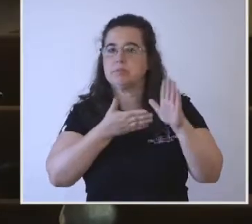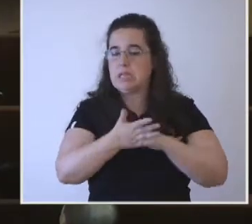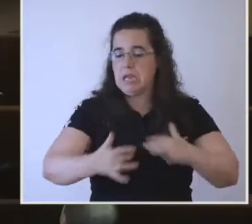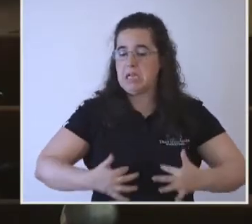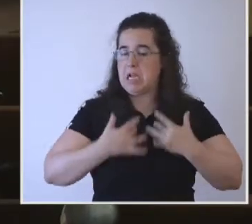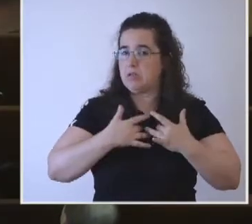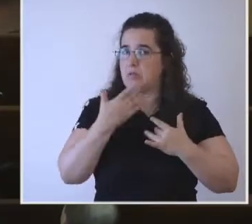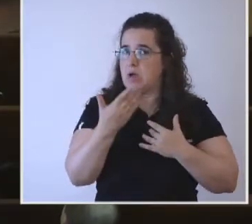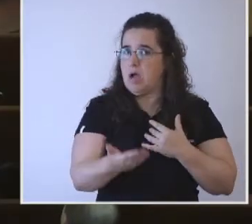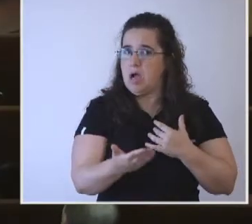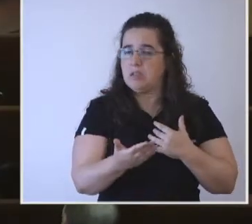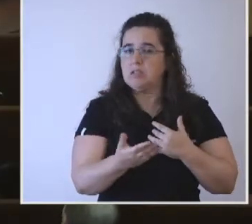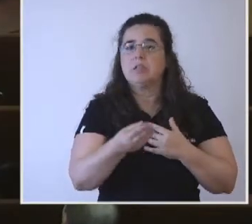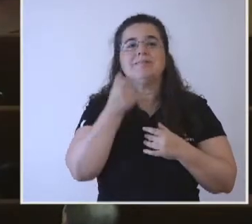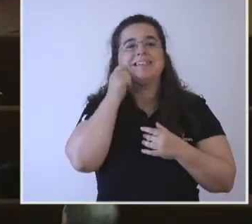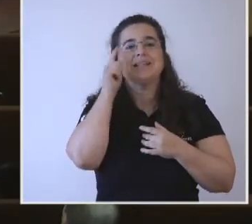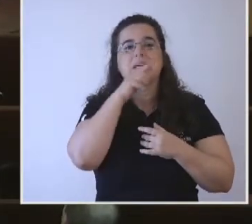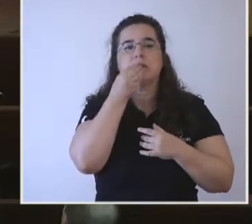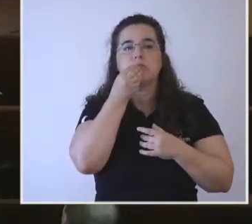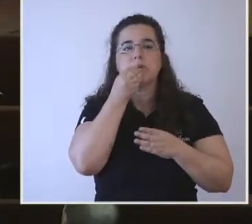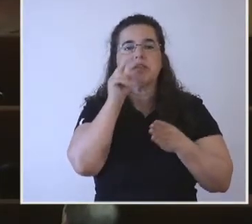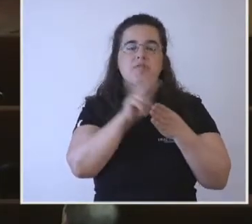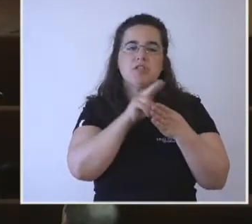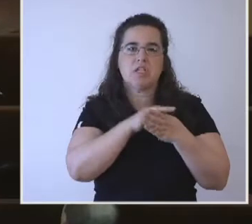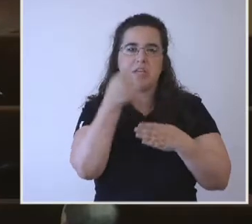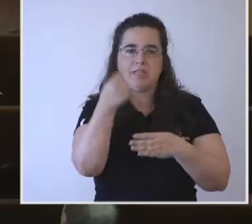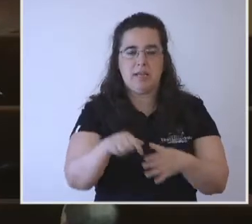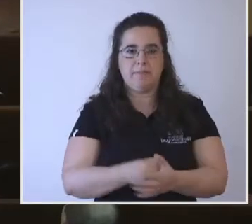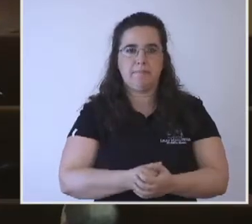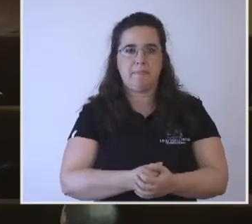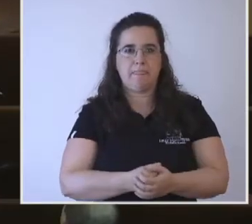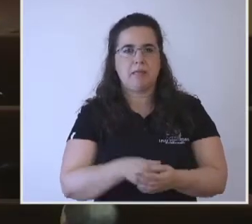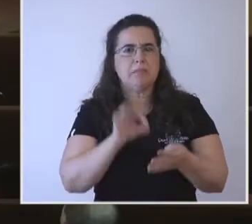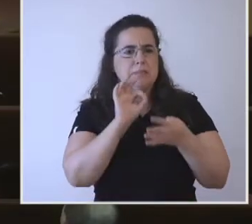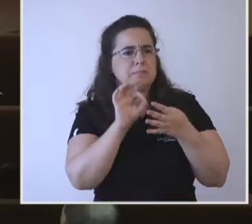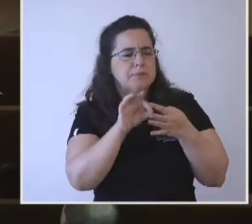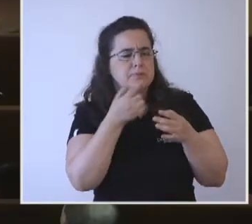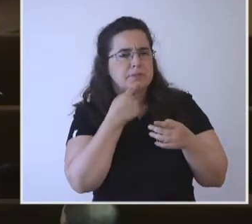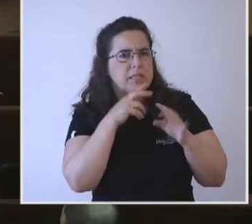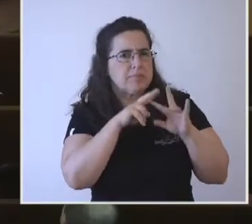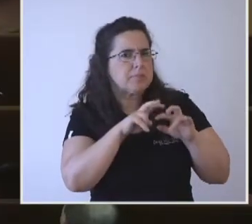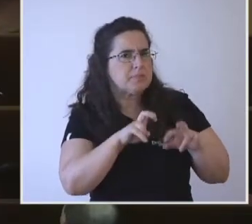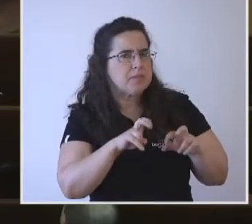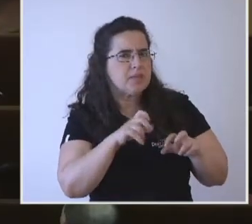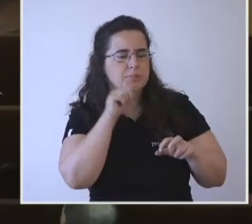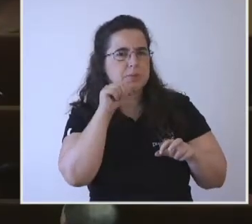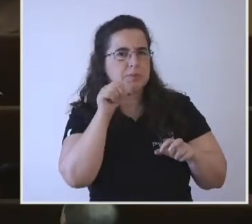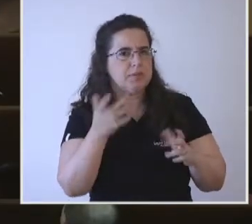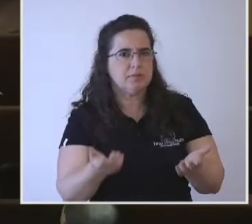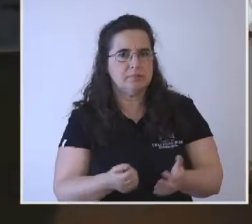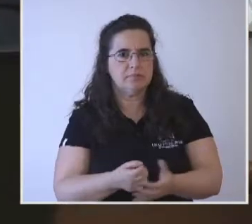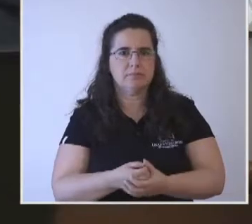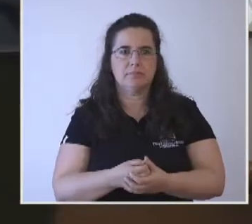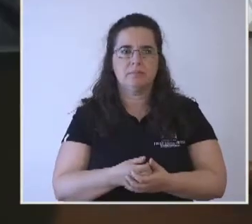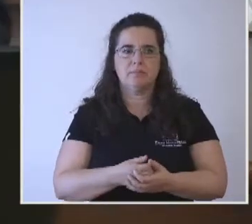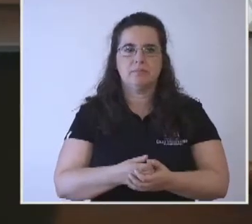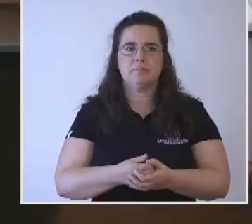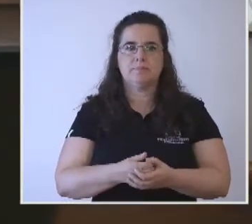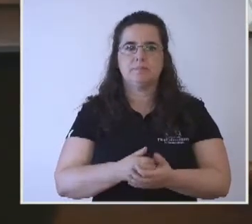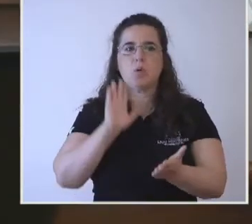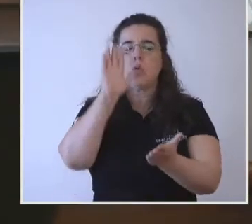dentro das dietas vegetarianas. Não se identificam ainda. Conclusões?